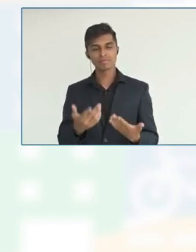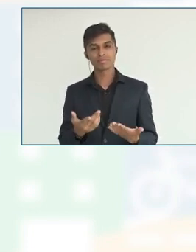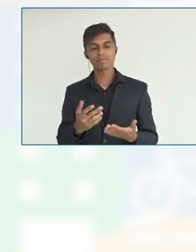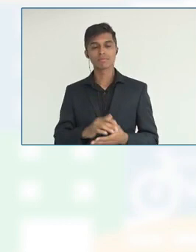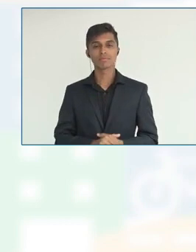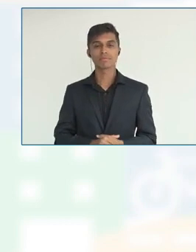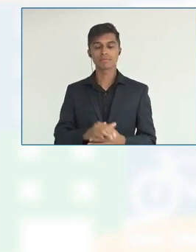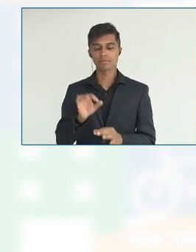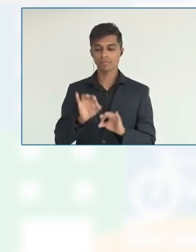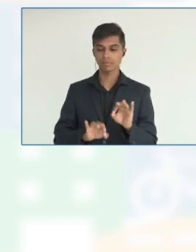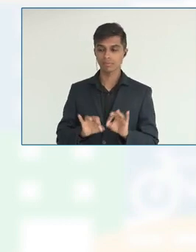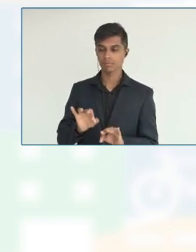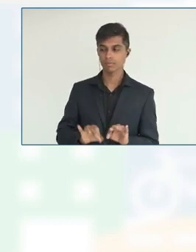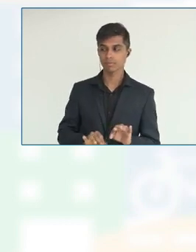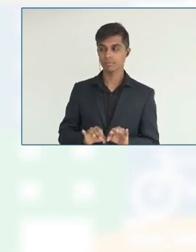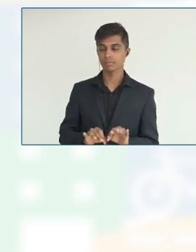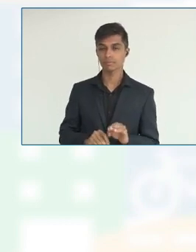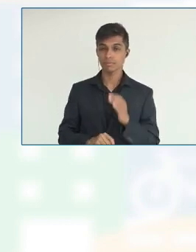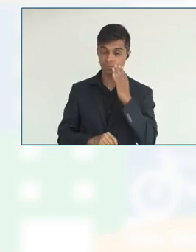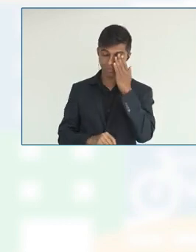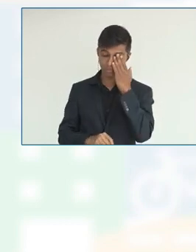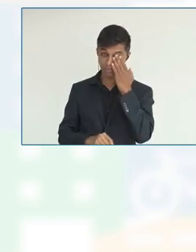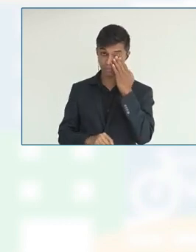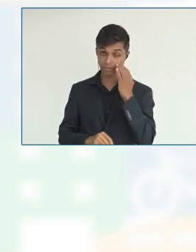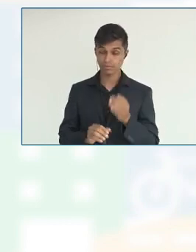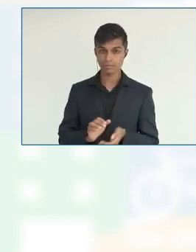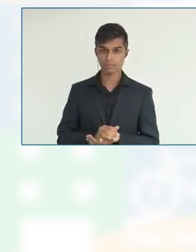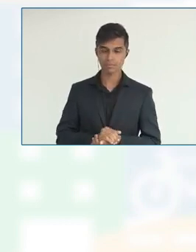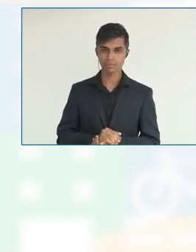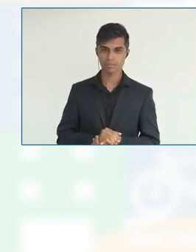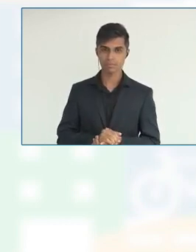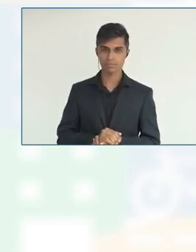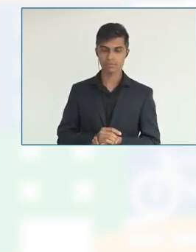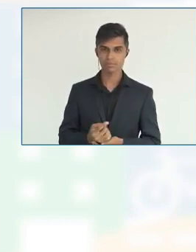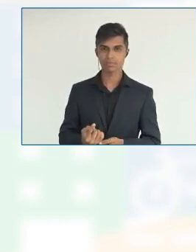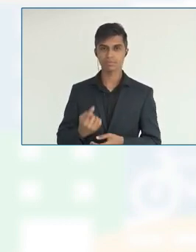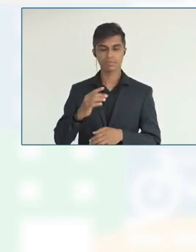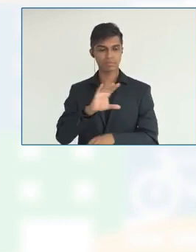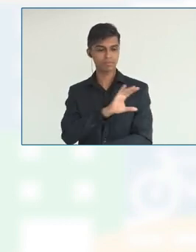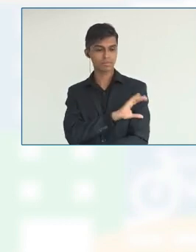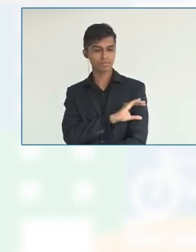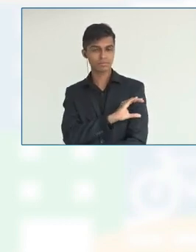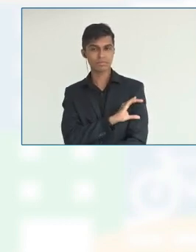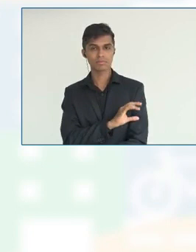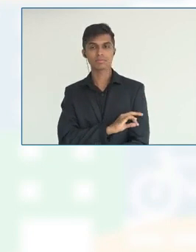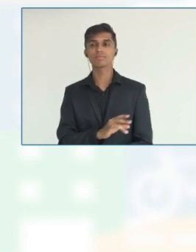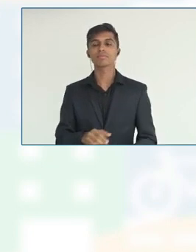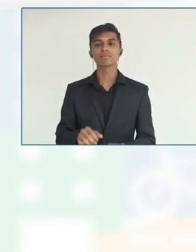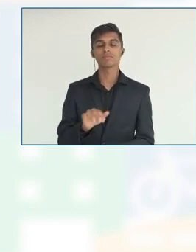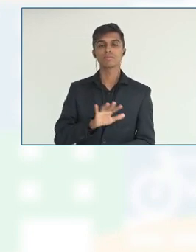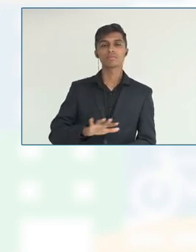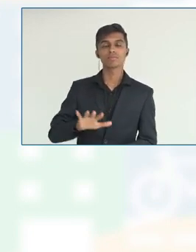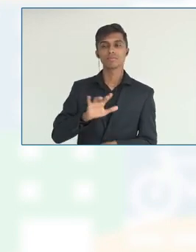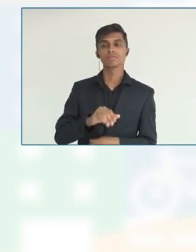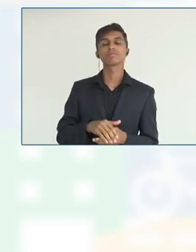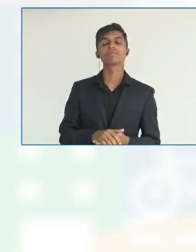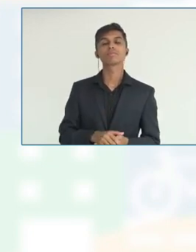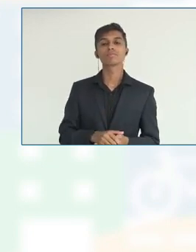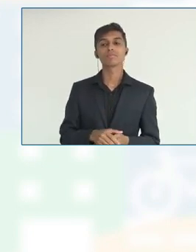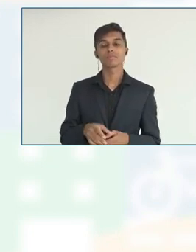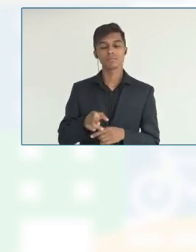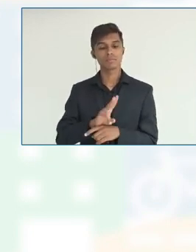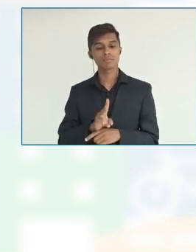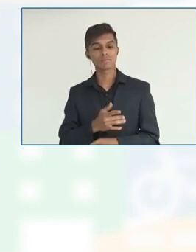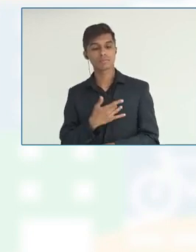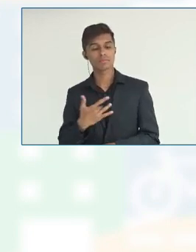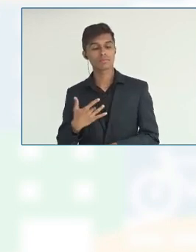ele é organizado como, né? Uma coordenadoria de vigilância em saúde, né? Nessa coordenadoria de vigilância em saúde